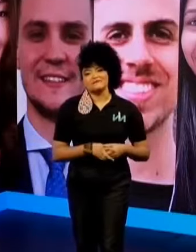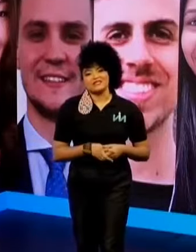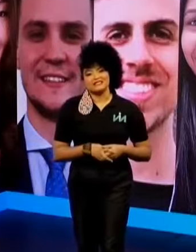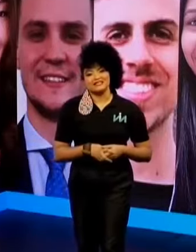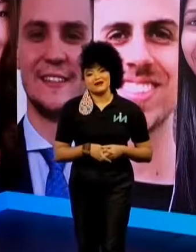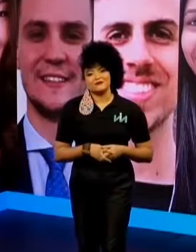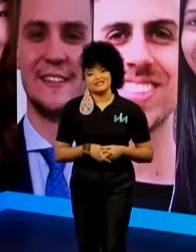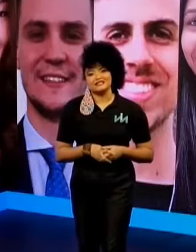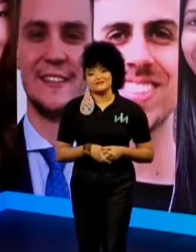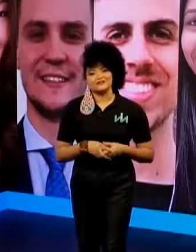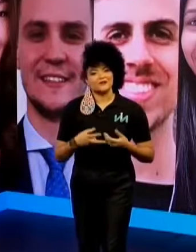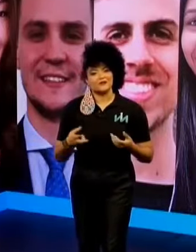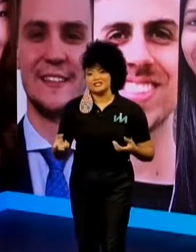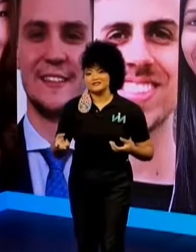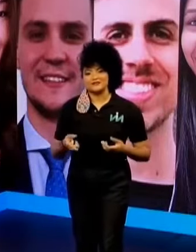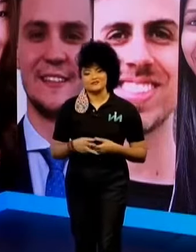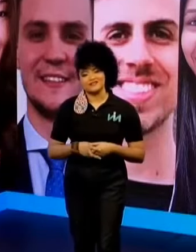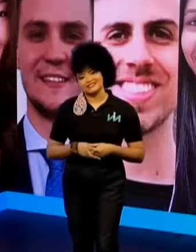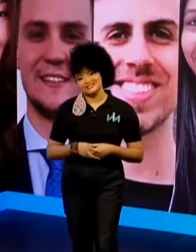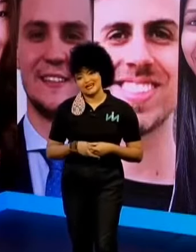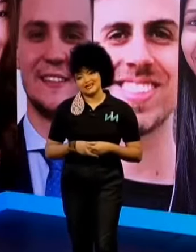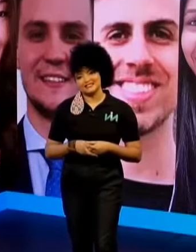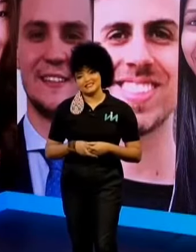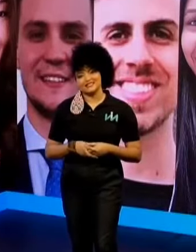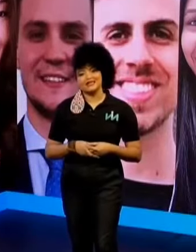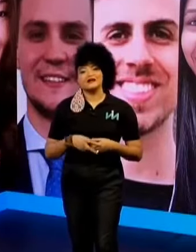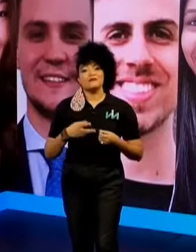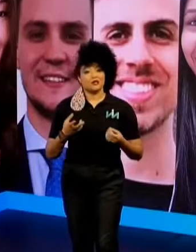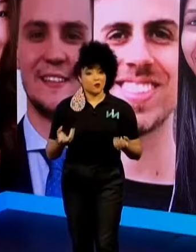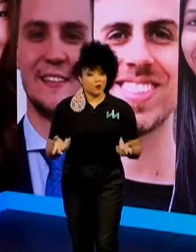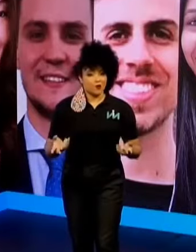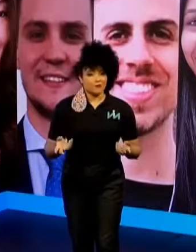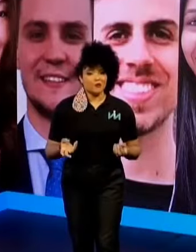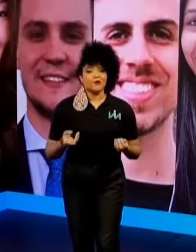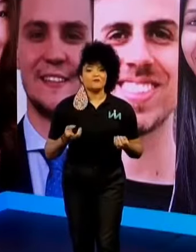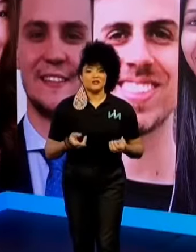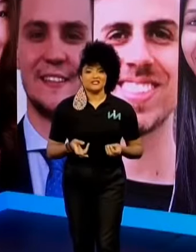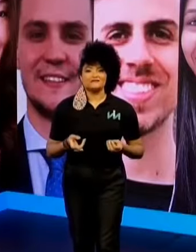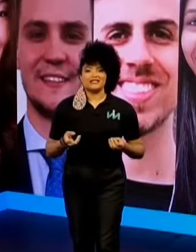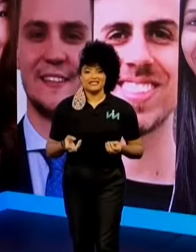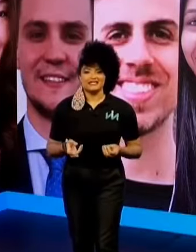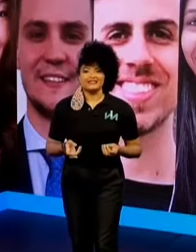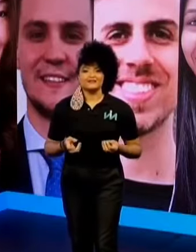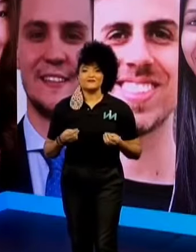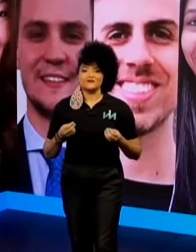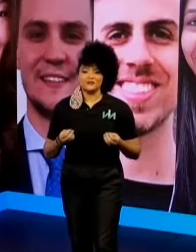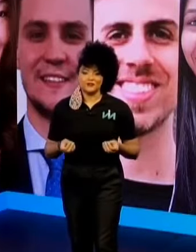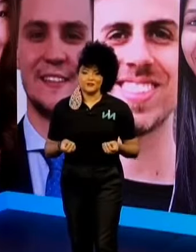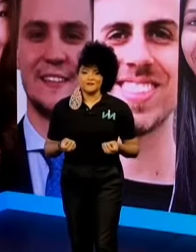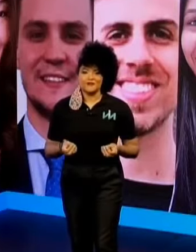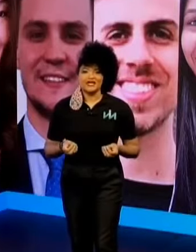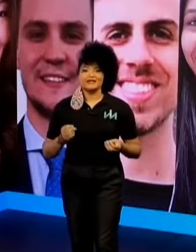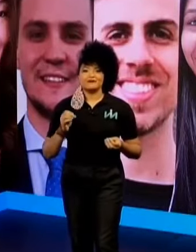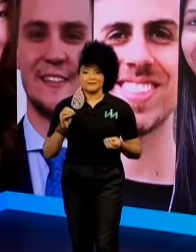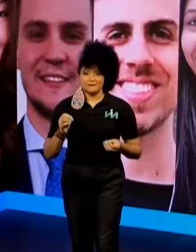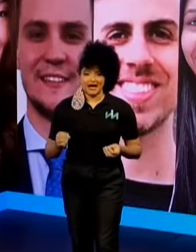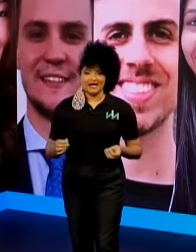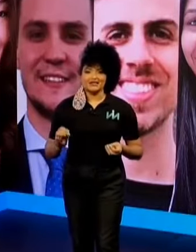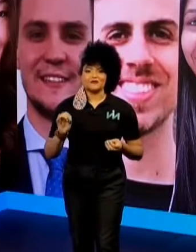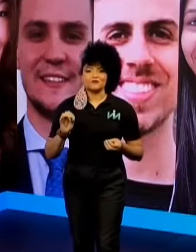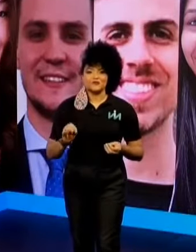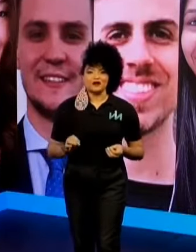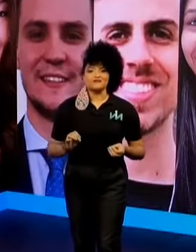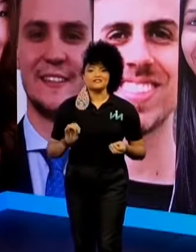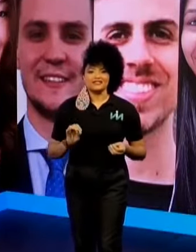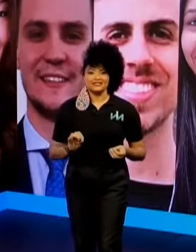Via representa o Brasil e toda a sua diversidade. Bem como o programa Líderes do Futuro, que